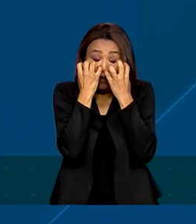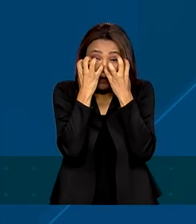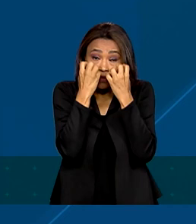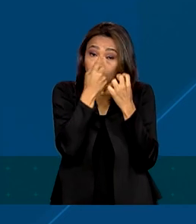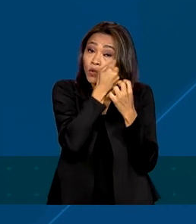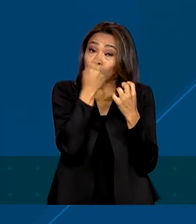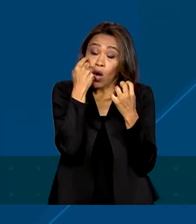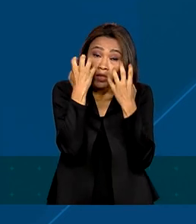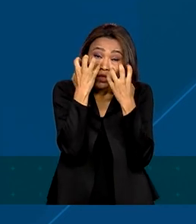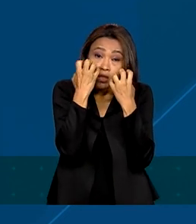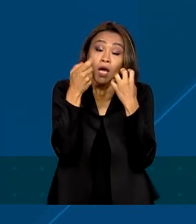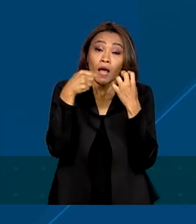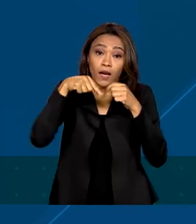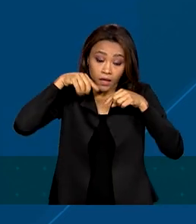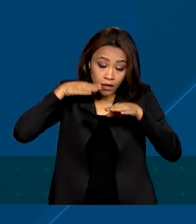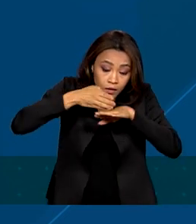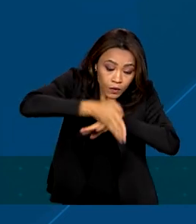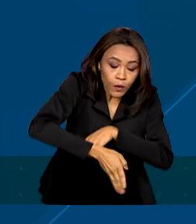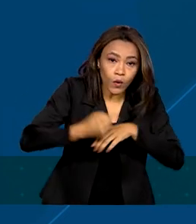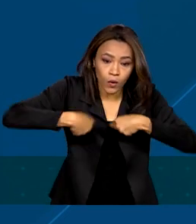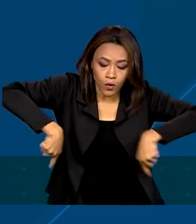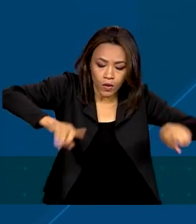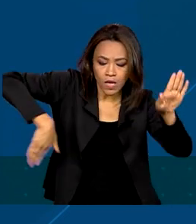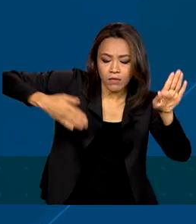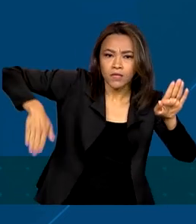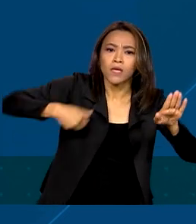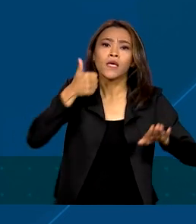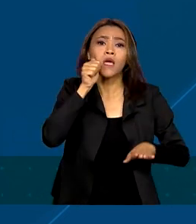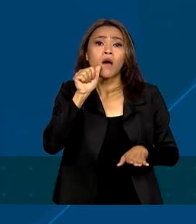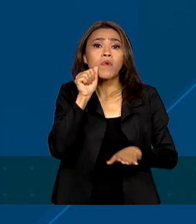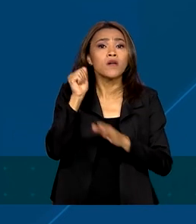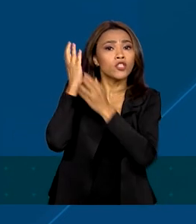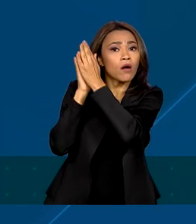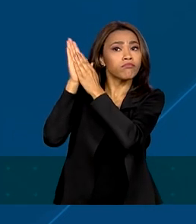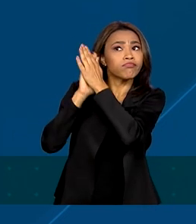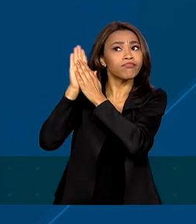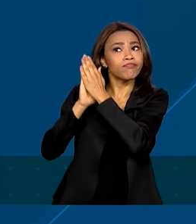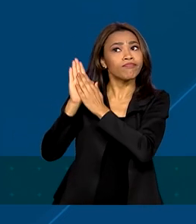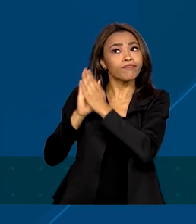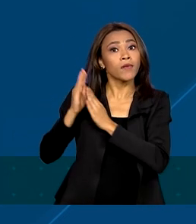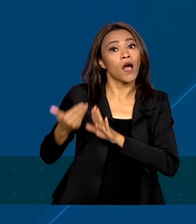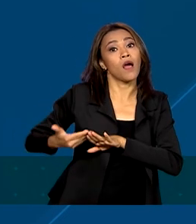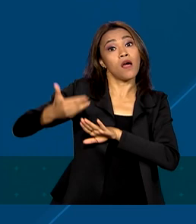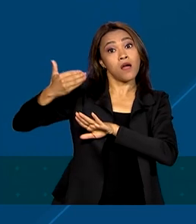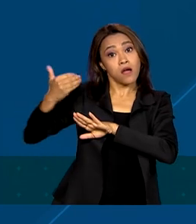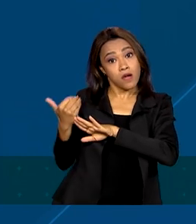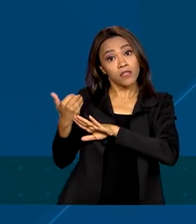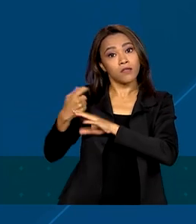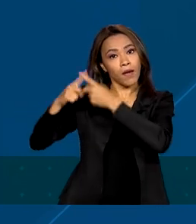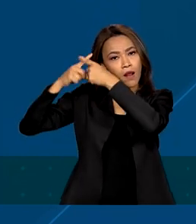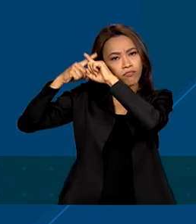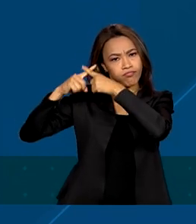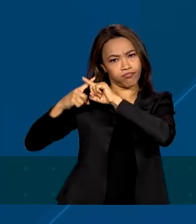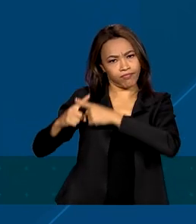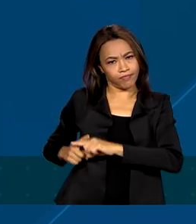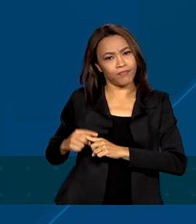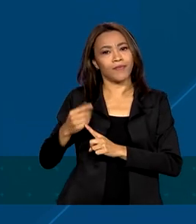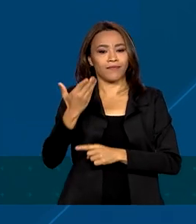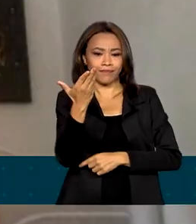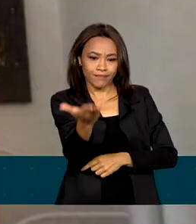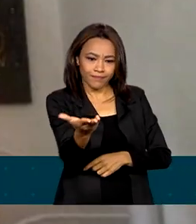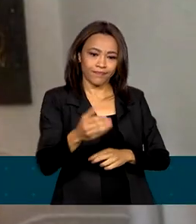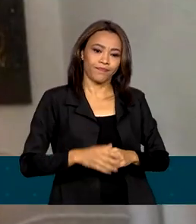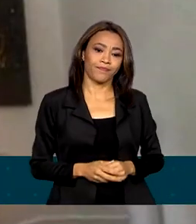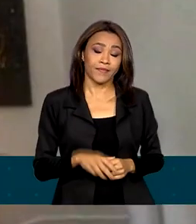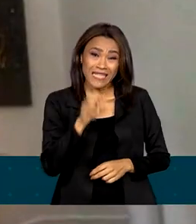depois de entrar na piscina com produto que a mãe havia usado horas antes para fazer o penteado no cabelo dela